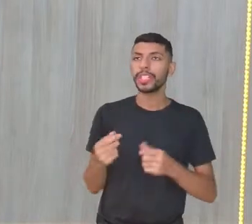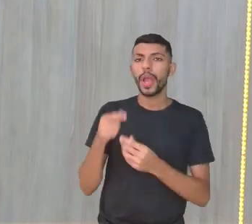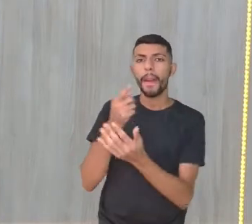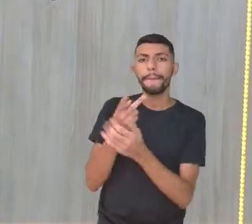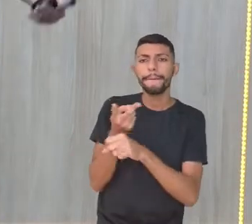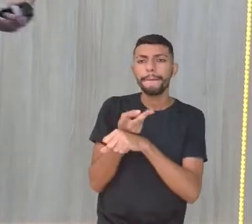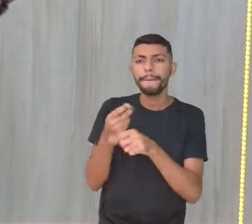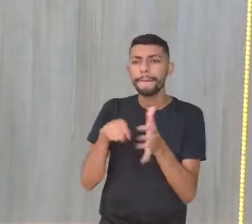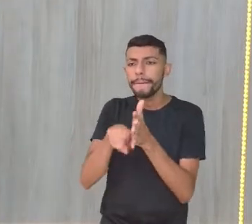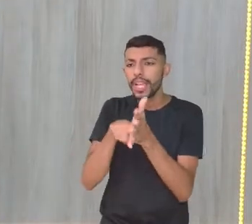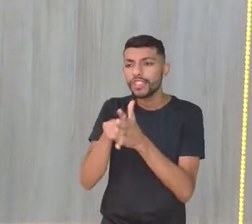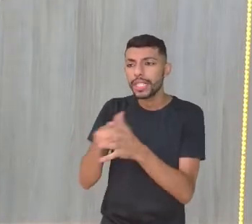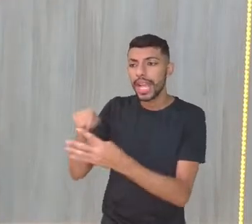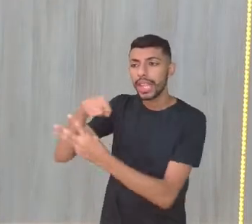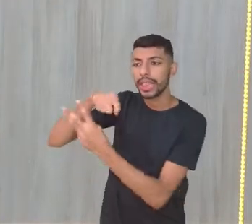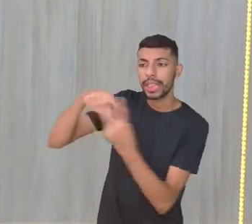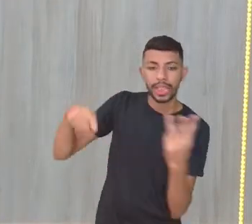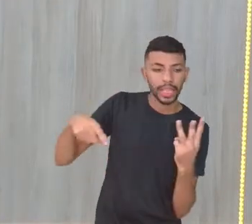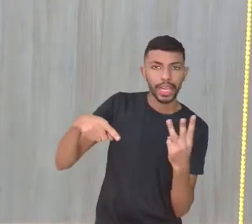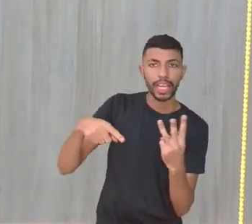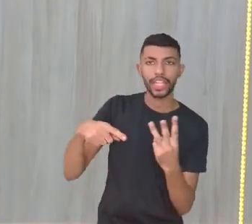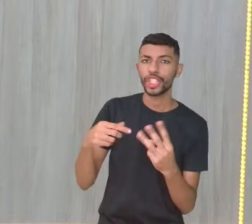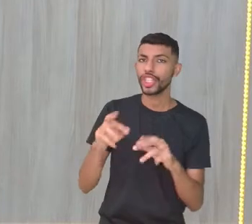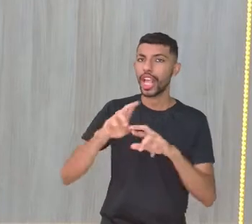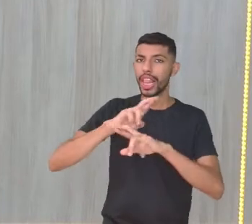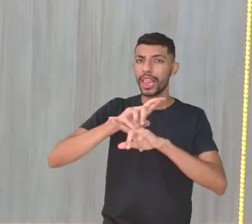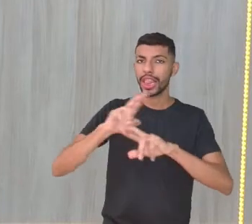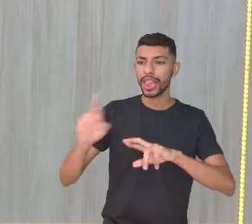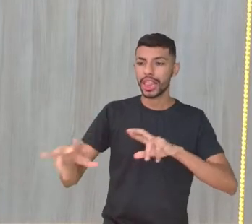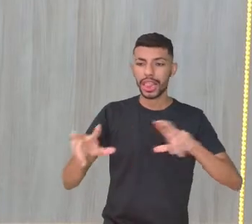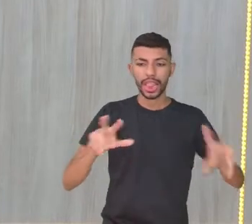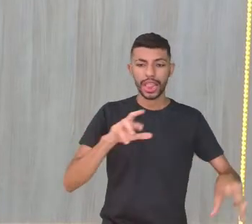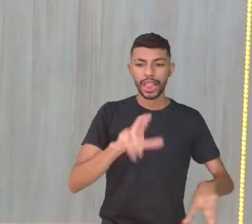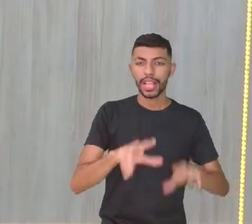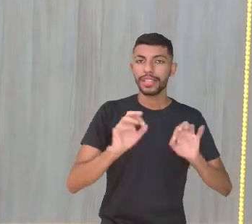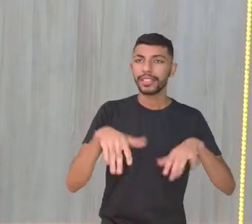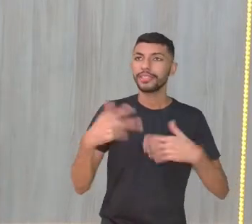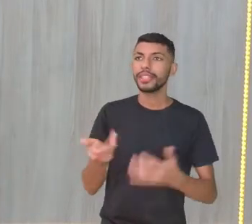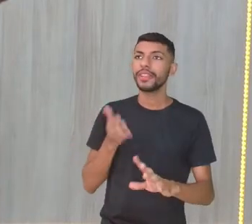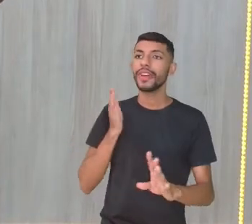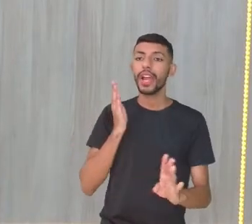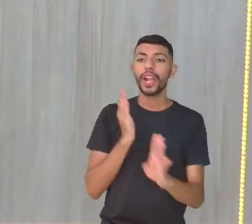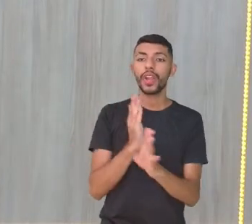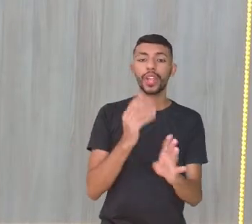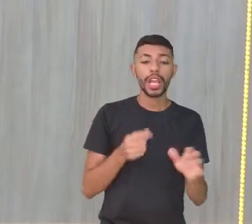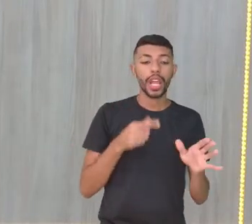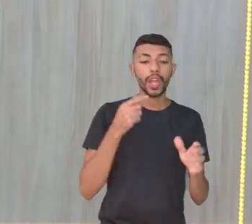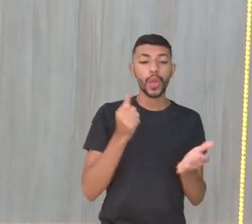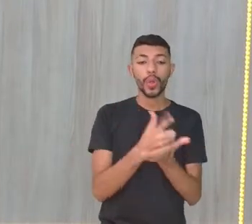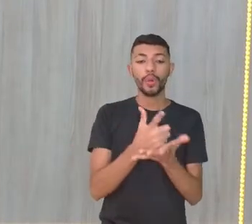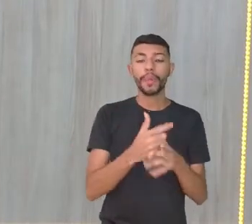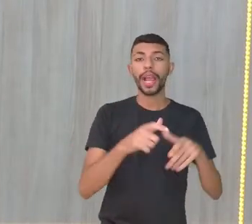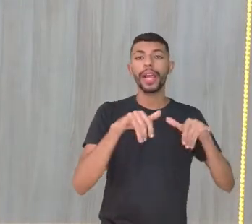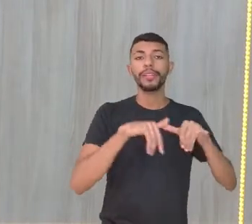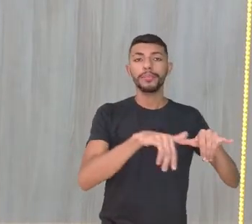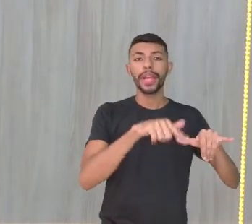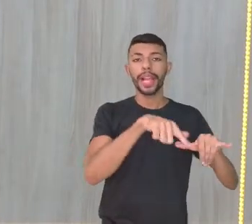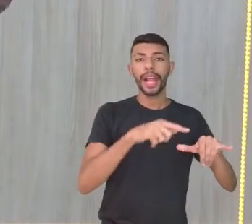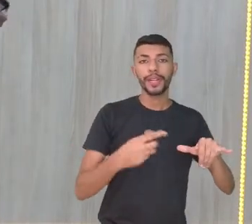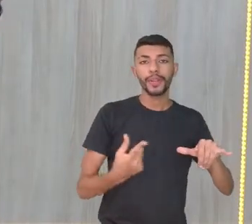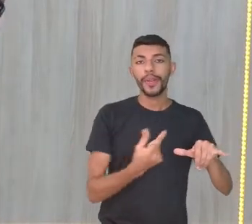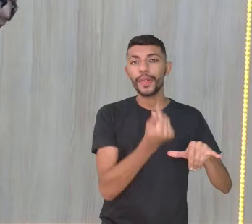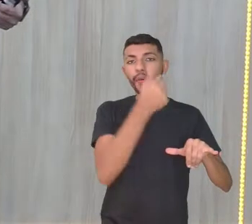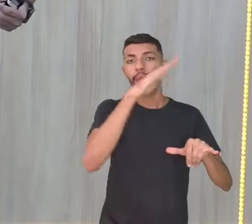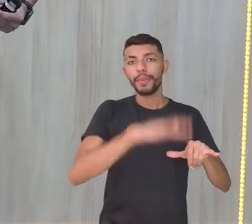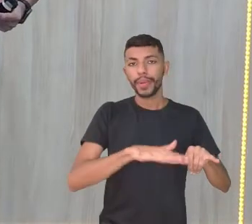3 mercados diferentes e vai encontrar e vai comprar no mercado que está com o preço mais em conta. Então, quando